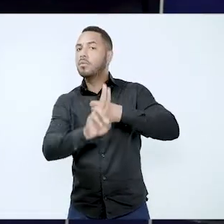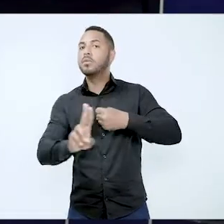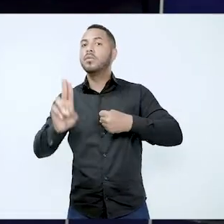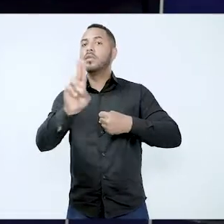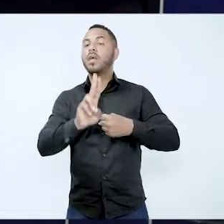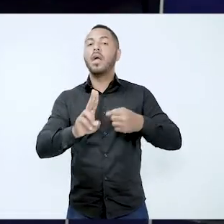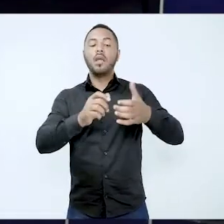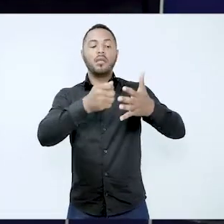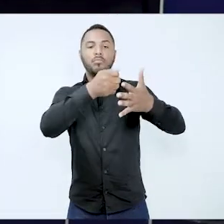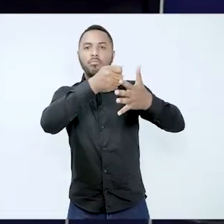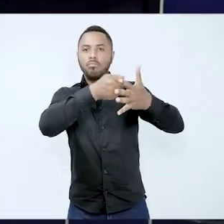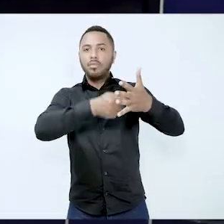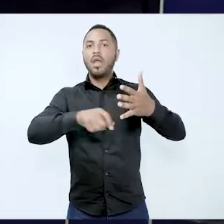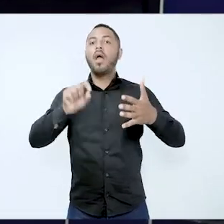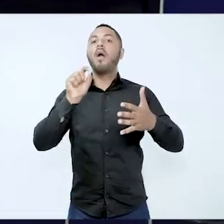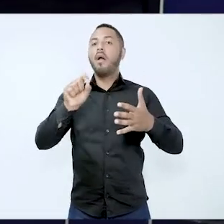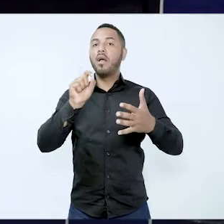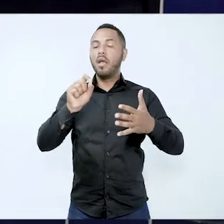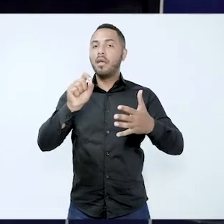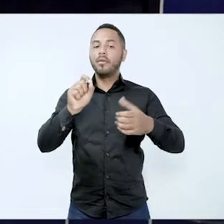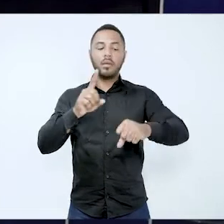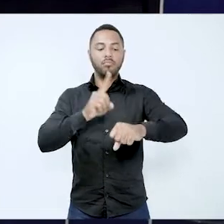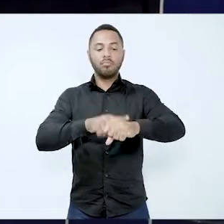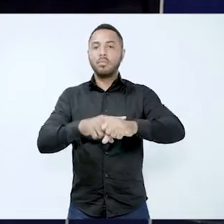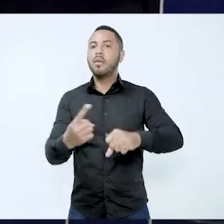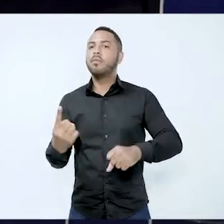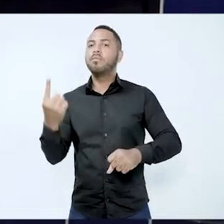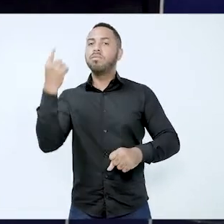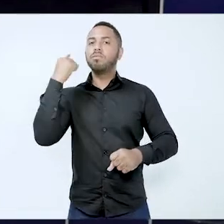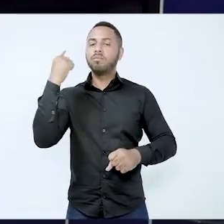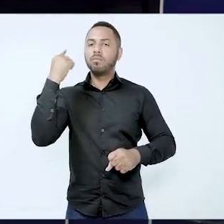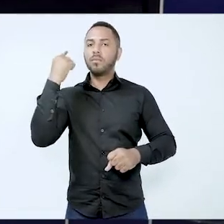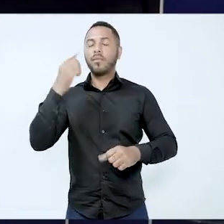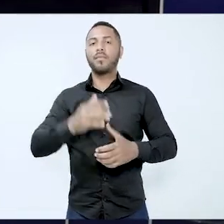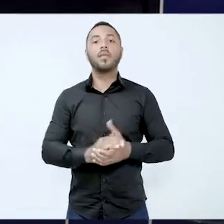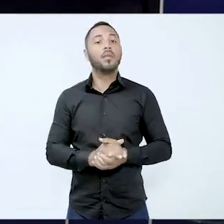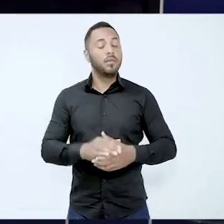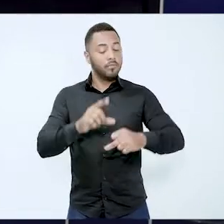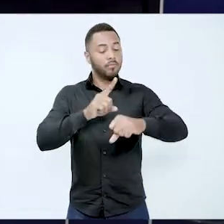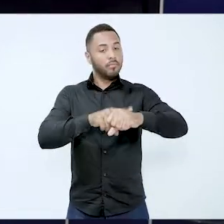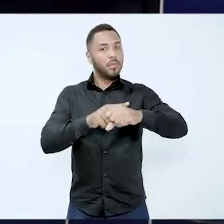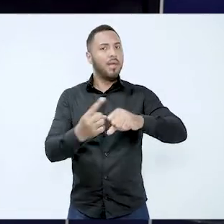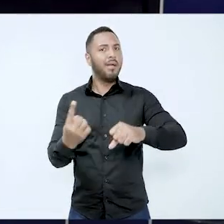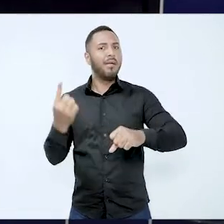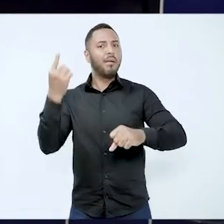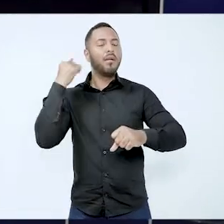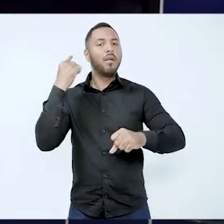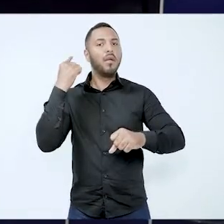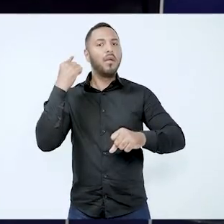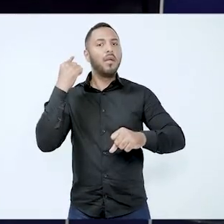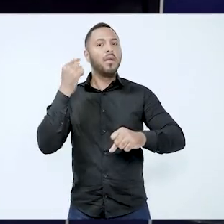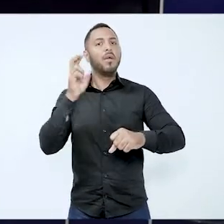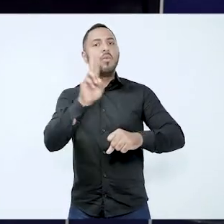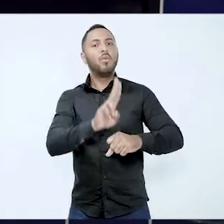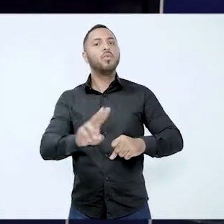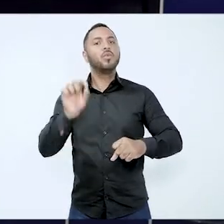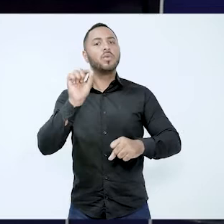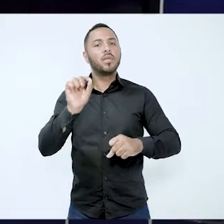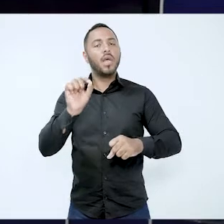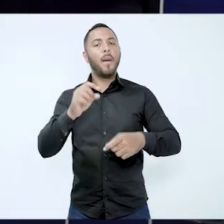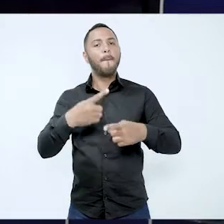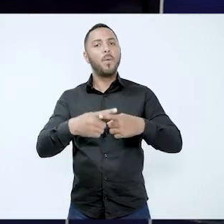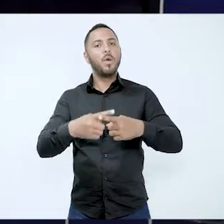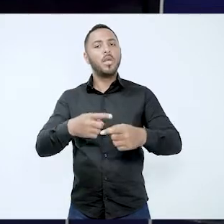nas memórias literárias é o pretérito imperfeito. O pretérito imperfeito ele dá uma ideia de ação que